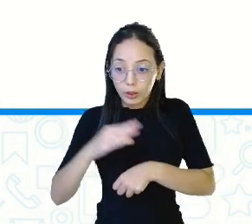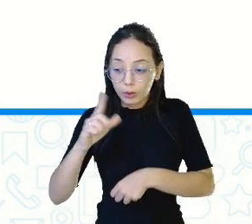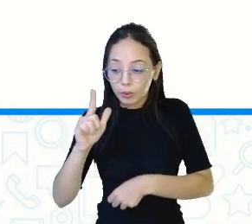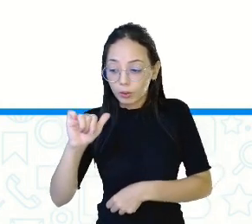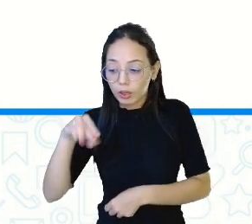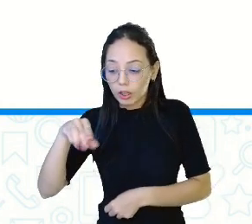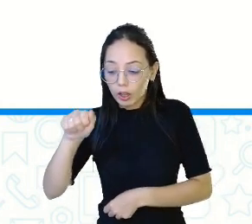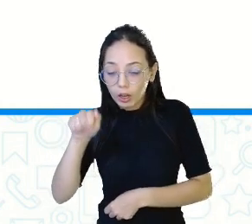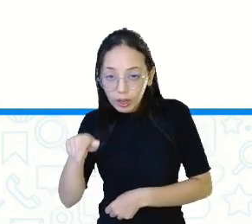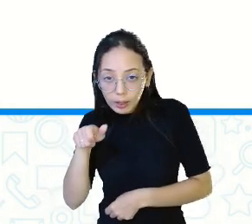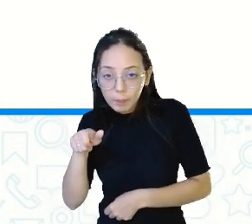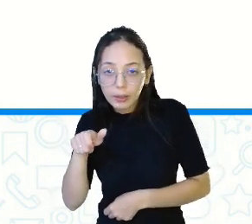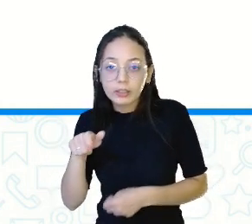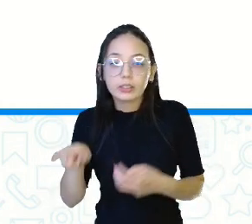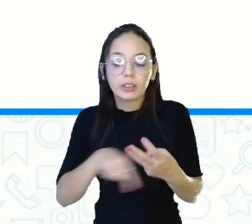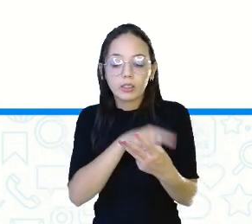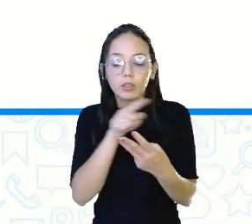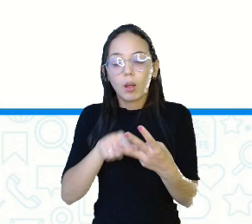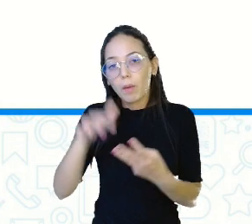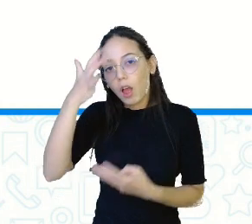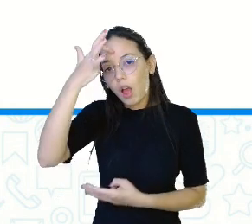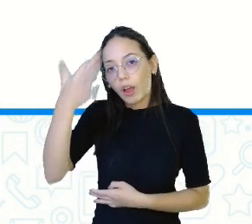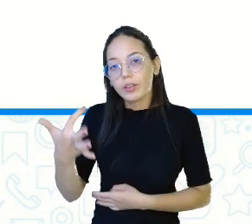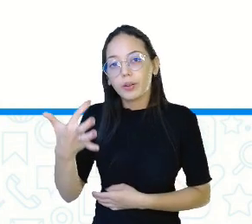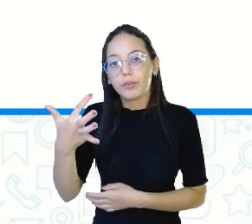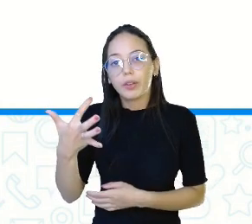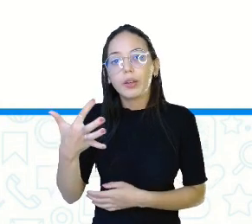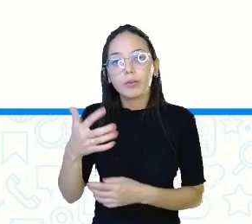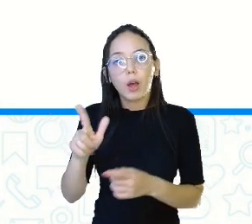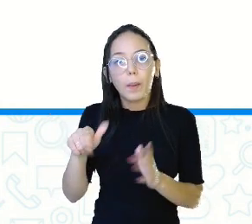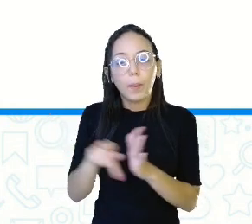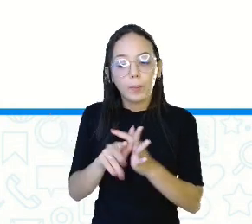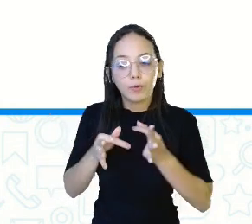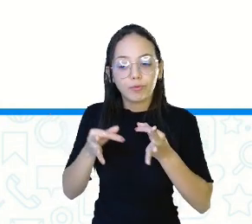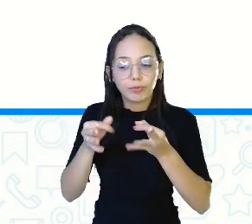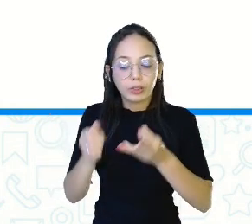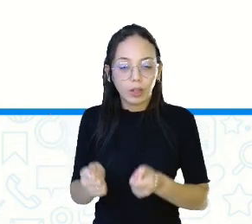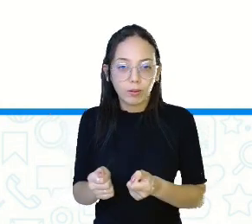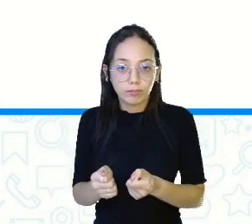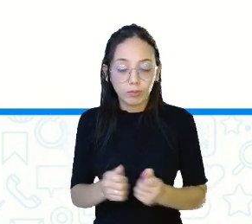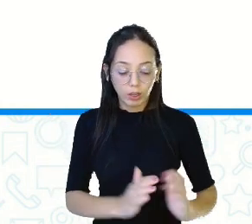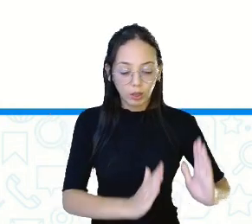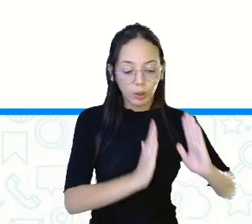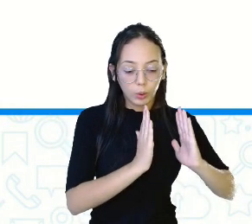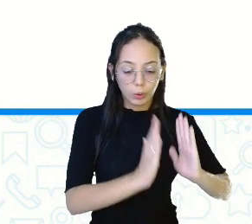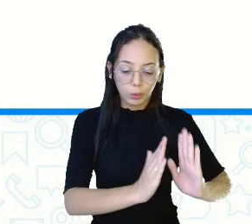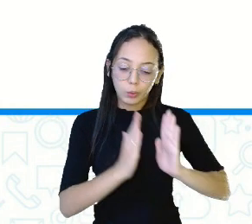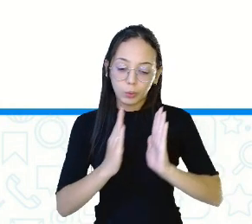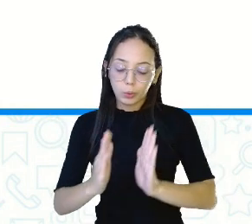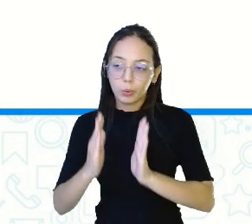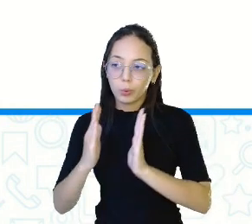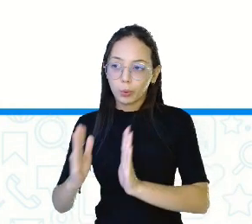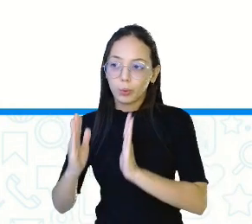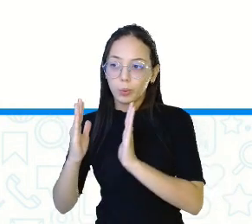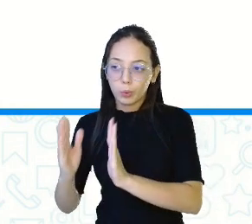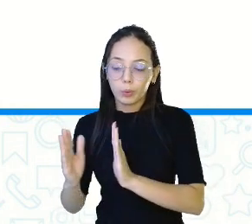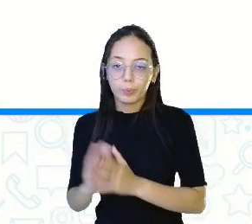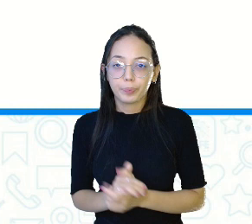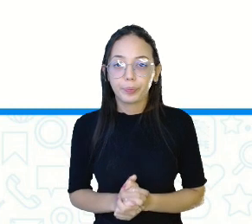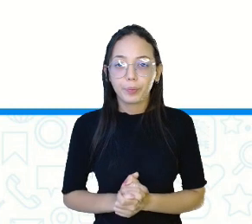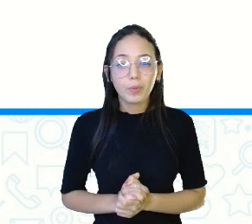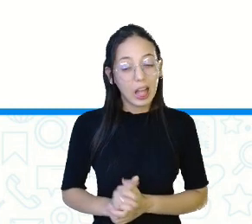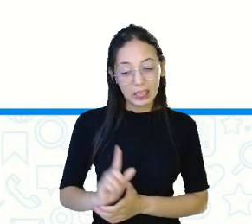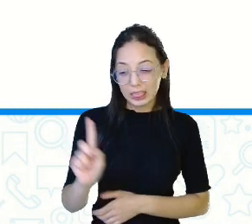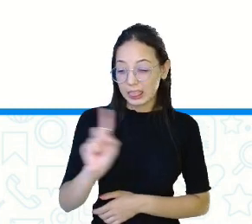tensão, o clímax e a solução, que é o desfecho. Isso aí é linear. Vamos ver agora o